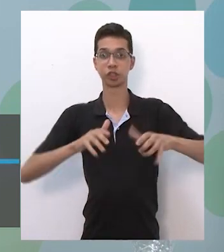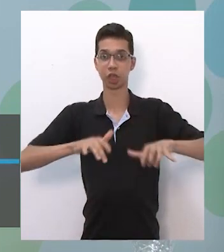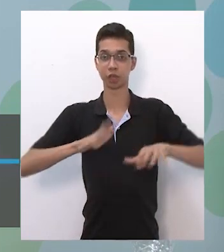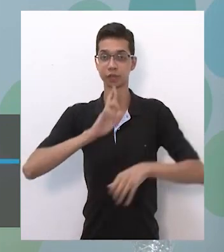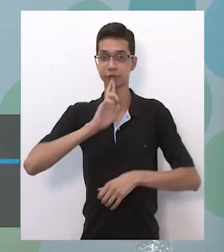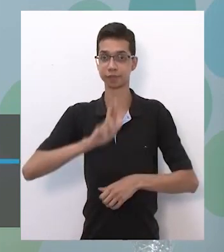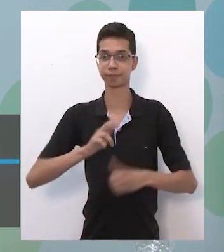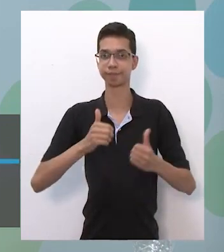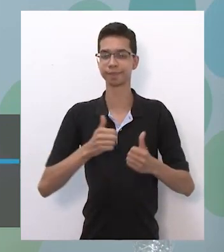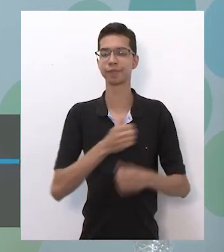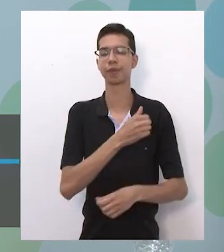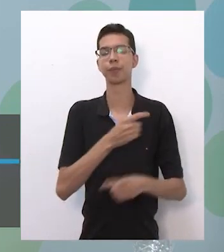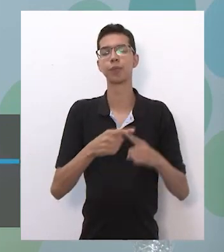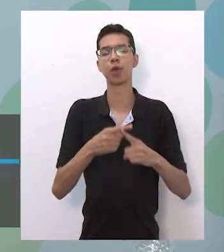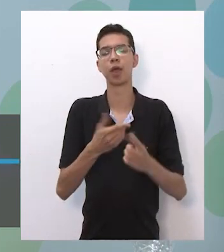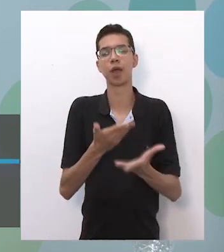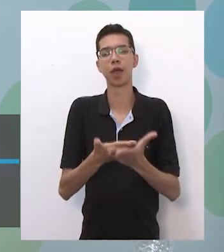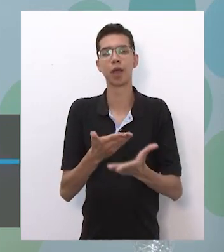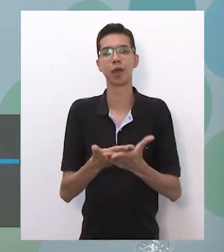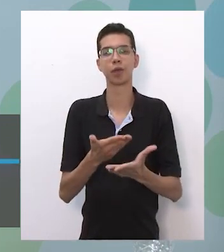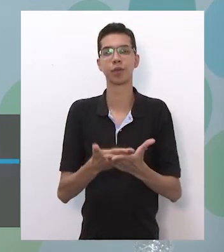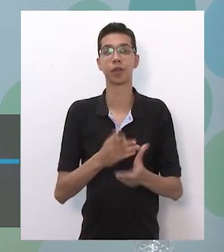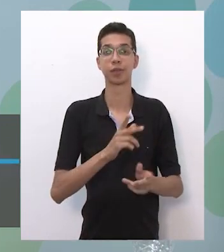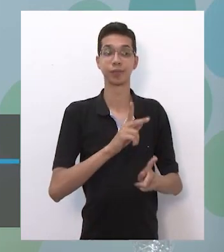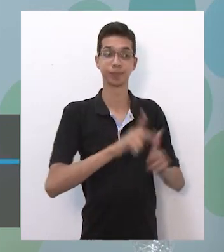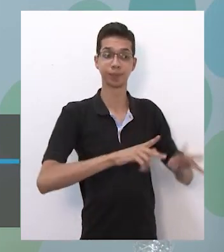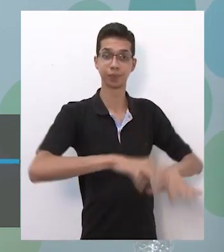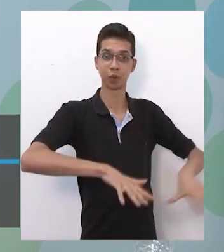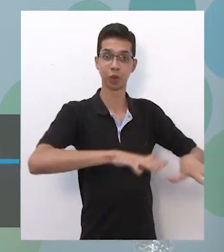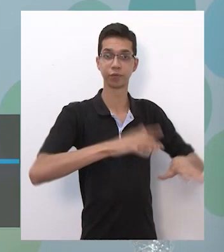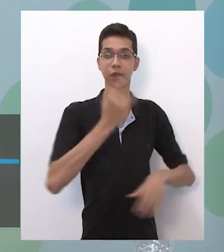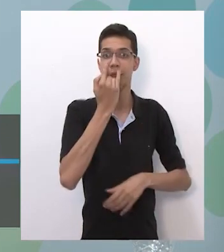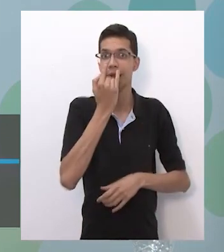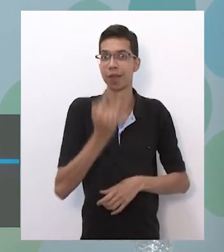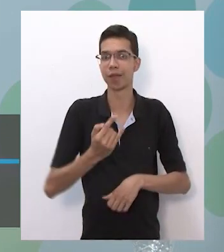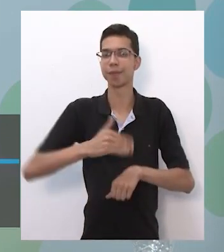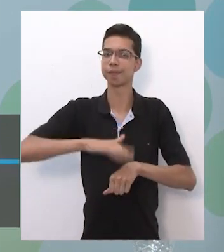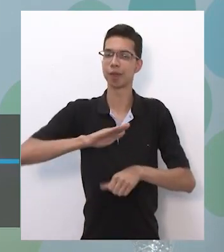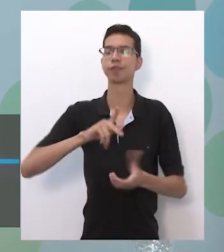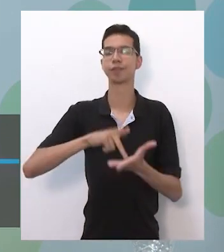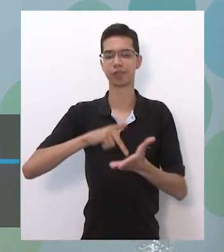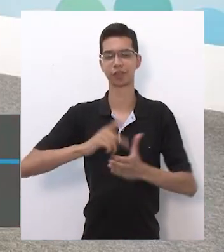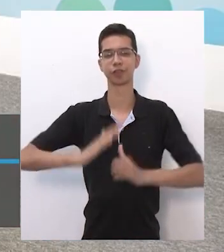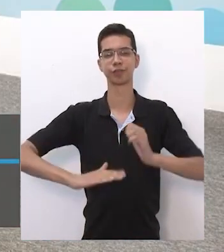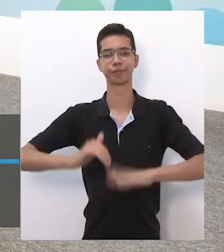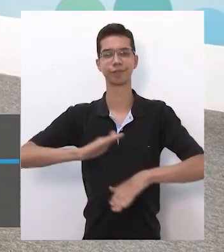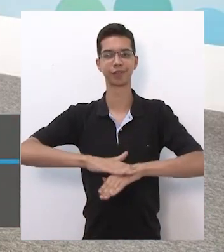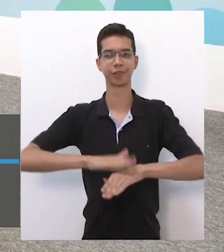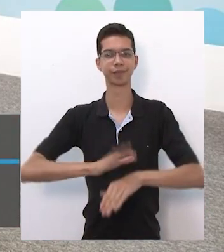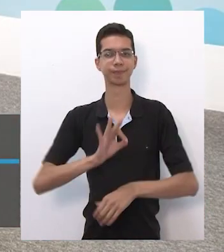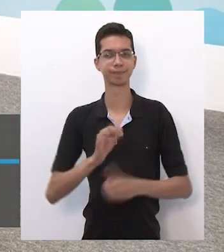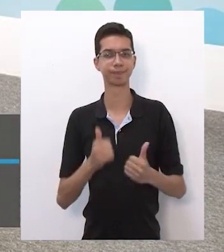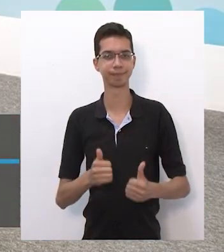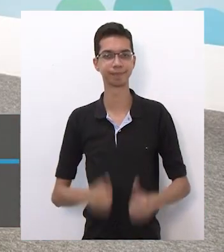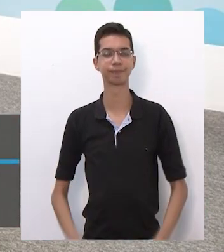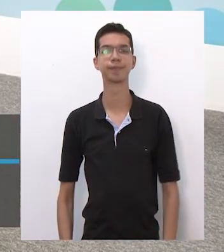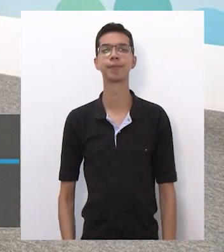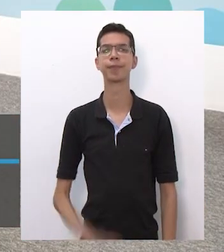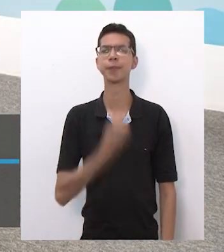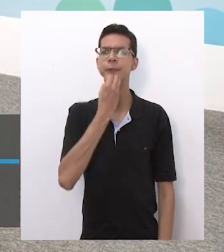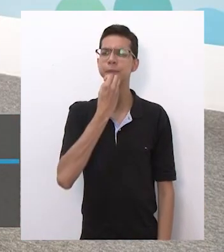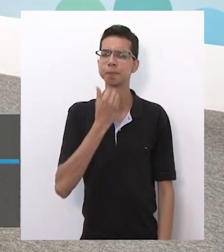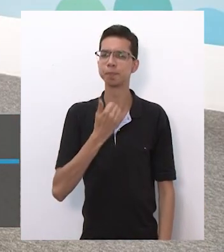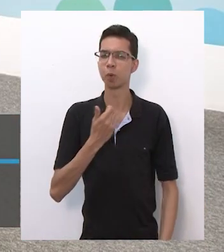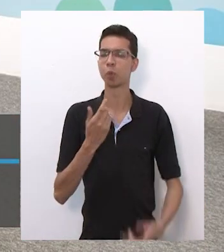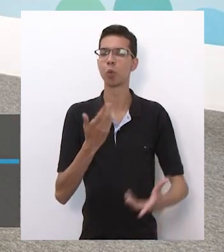realmente tentem atrair cada vez mais esse público, que é realmente colocar a mão na massa. É muito bom, então assim, a gente